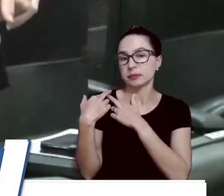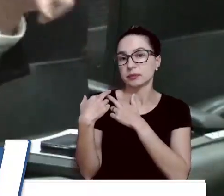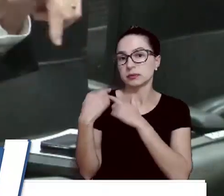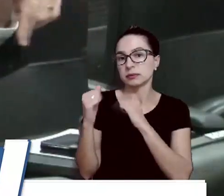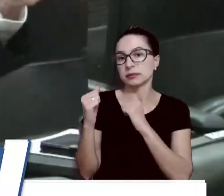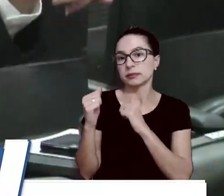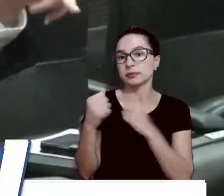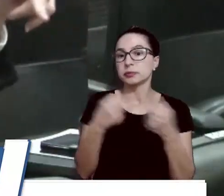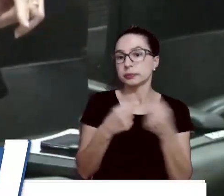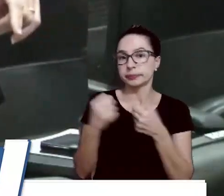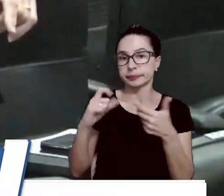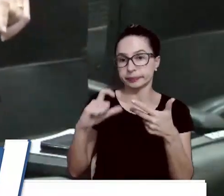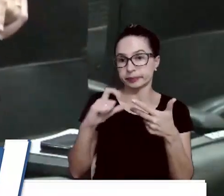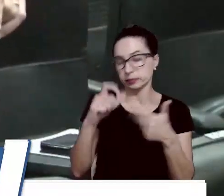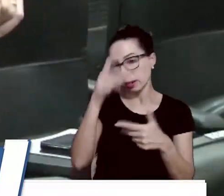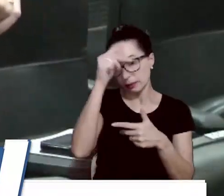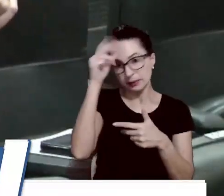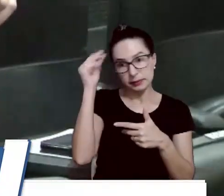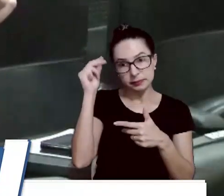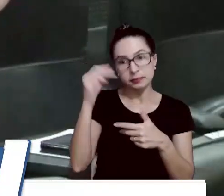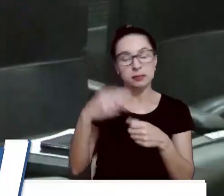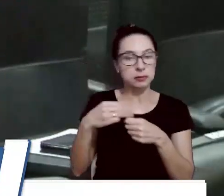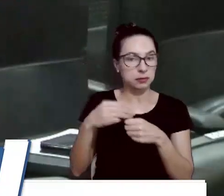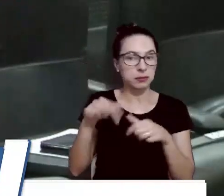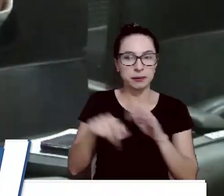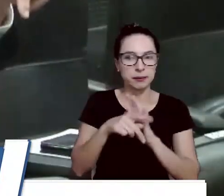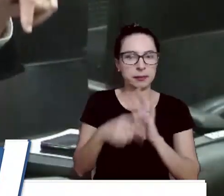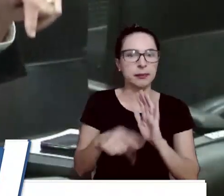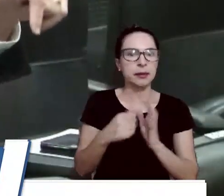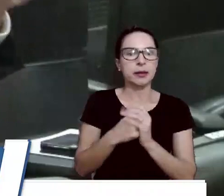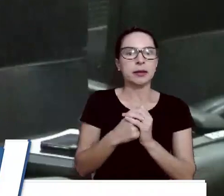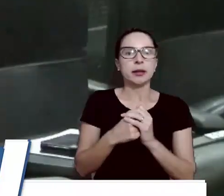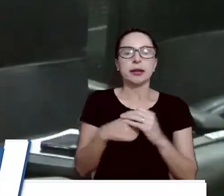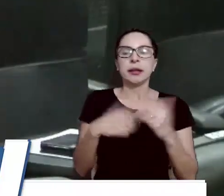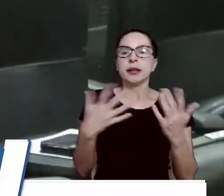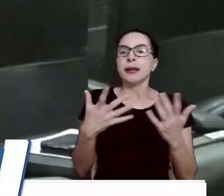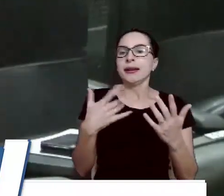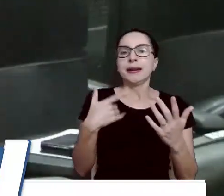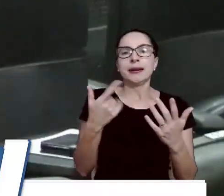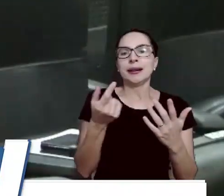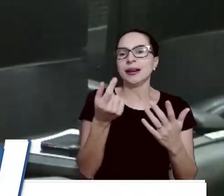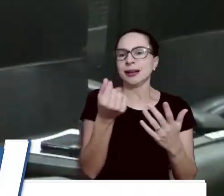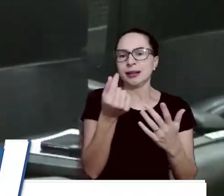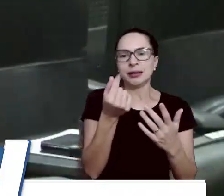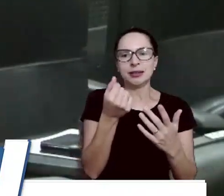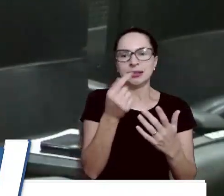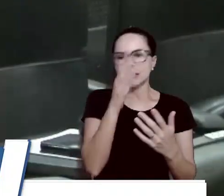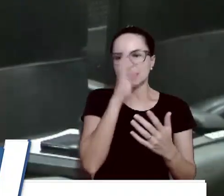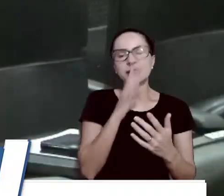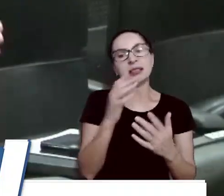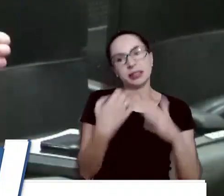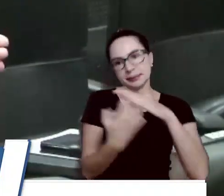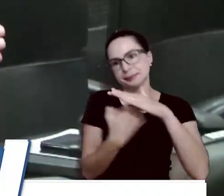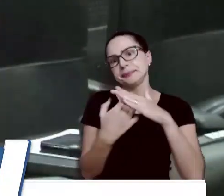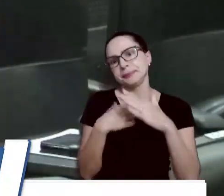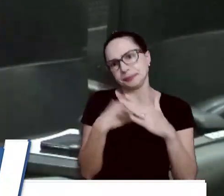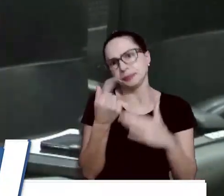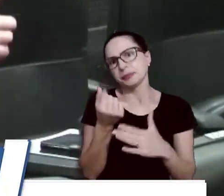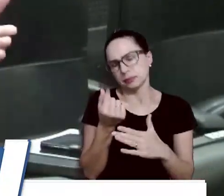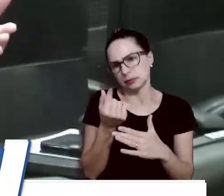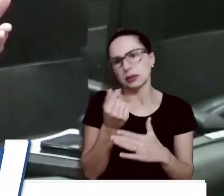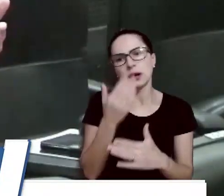executivo, da prefeitura, do município, enfim. Então, só que a conta não sai de graça. A empresa também ela tem os custos dela, isso já foi